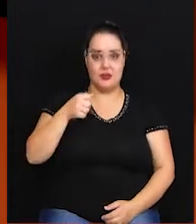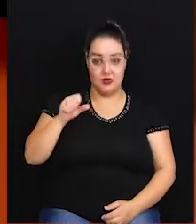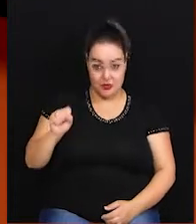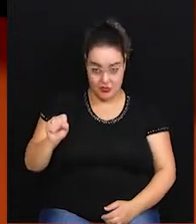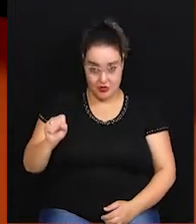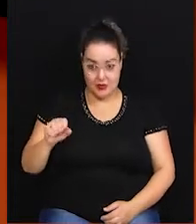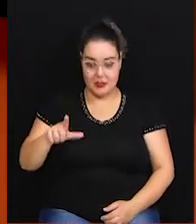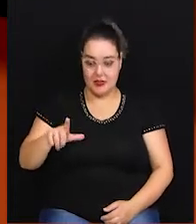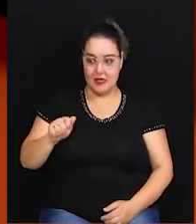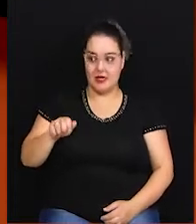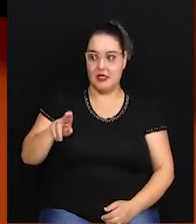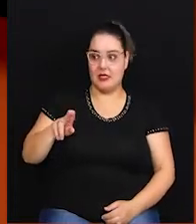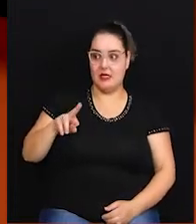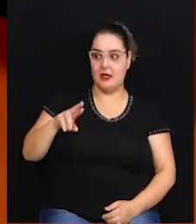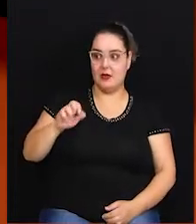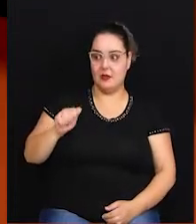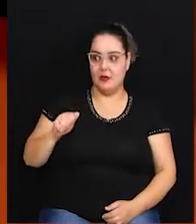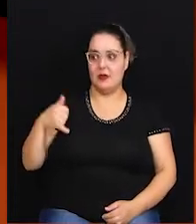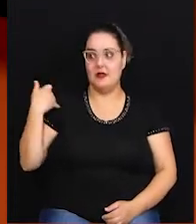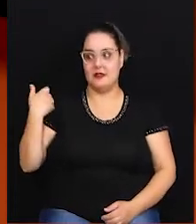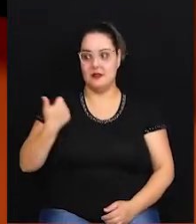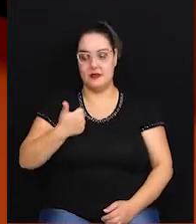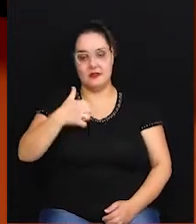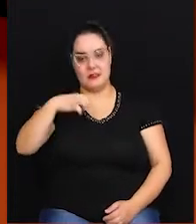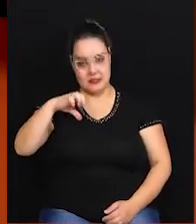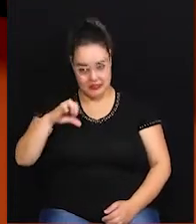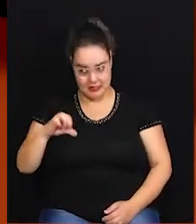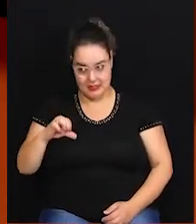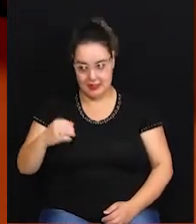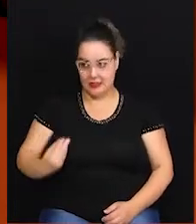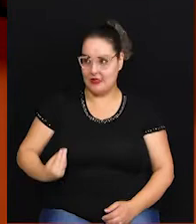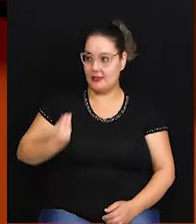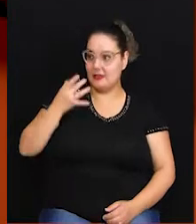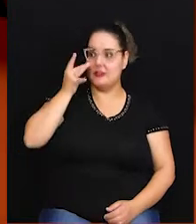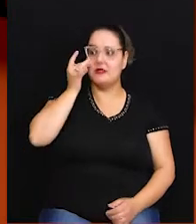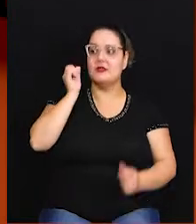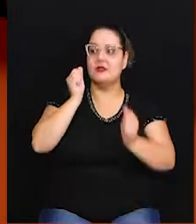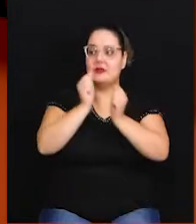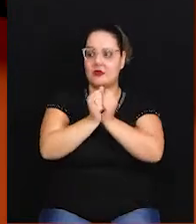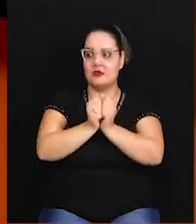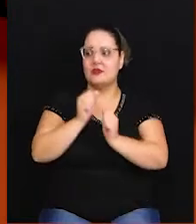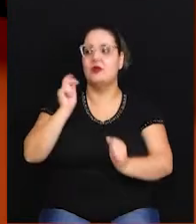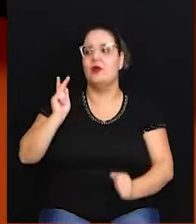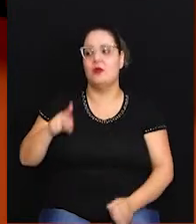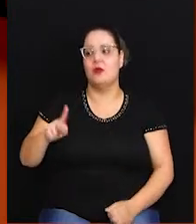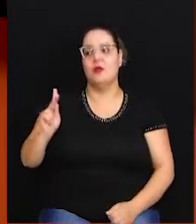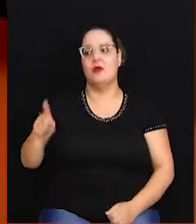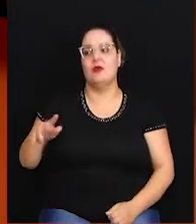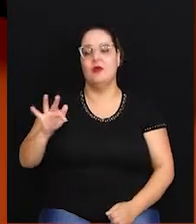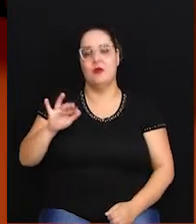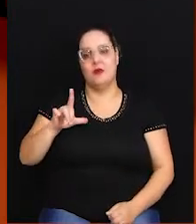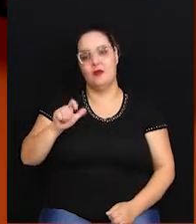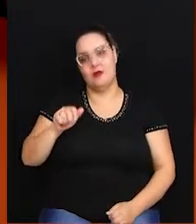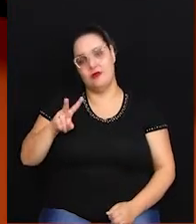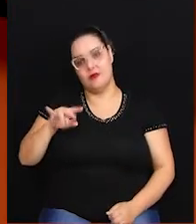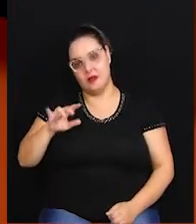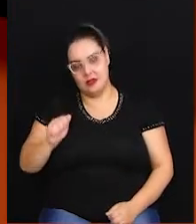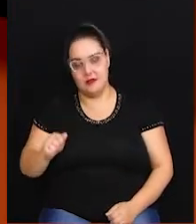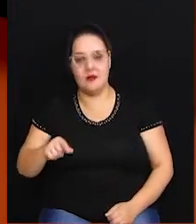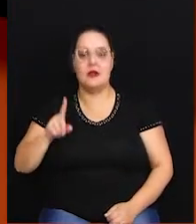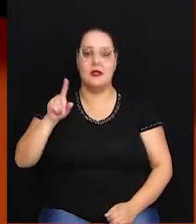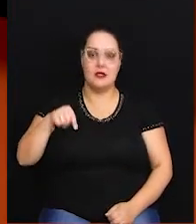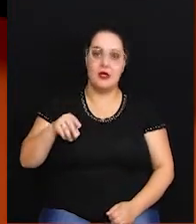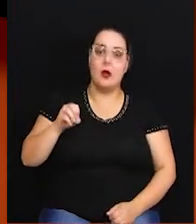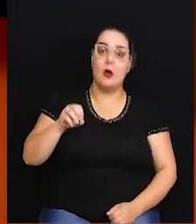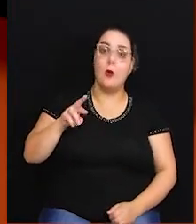18 anos, e a Laura Nedel Drebes, de 19 anos, está aqui com a gente junto com a professora Flávia Twardowski, que